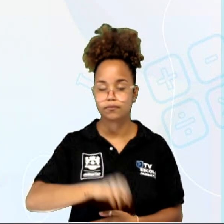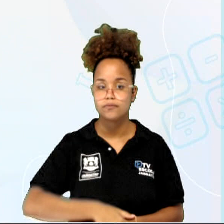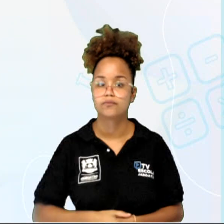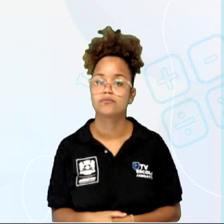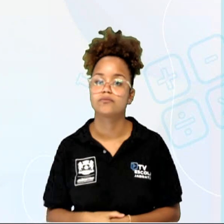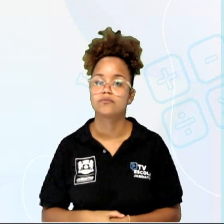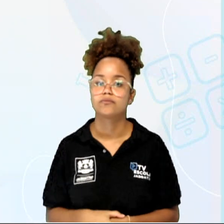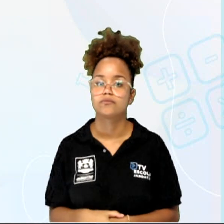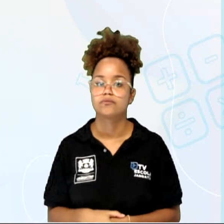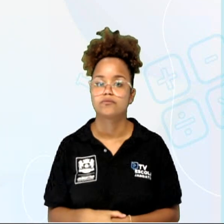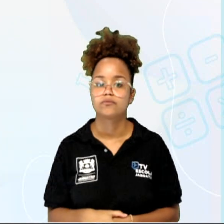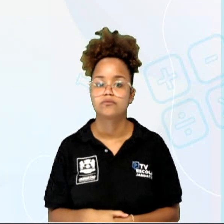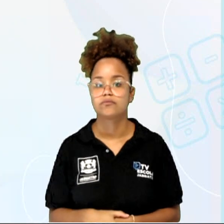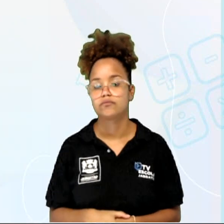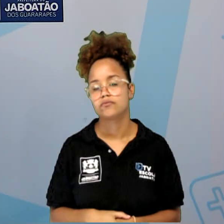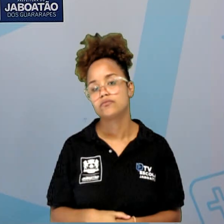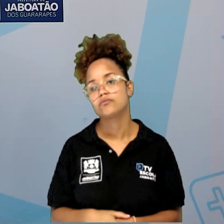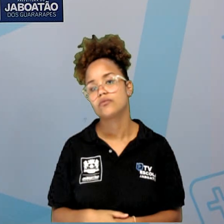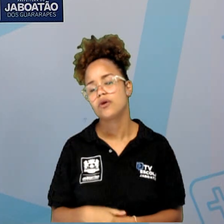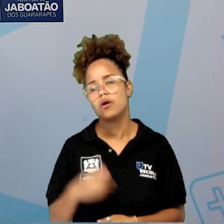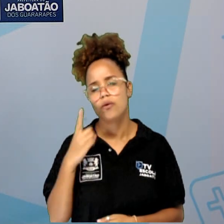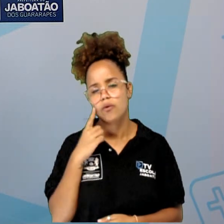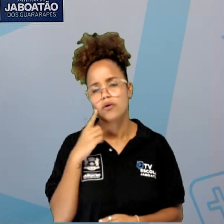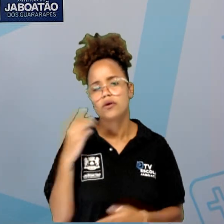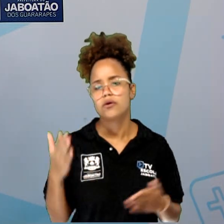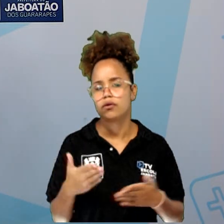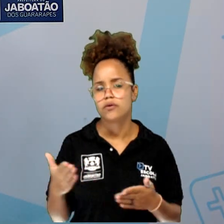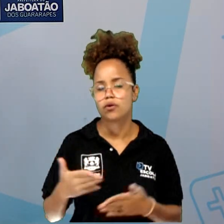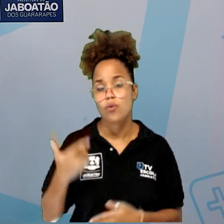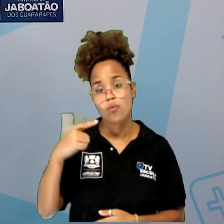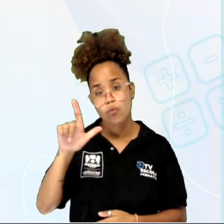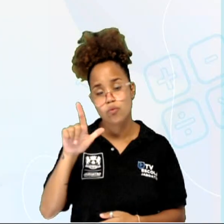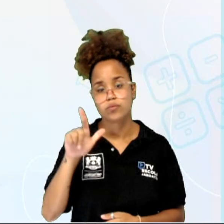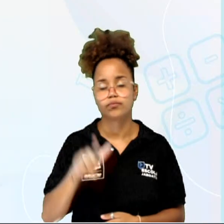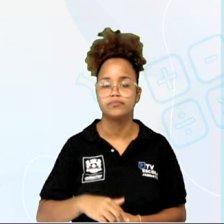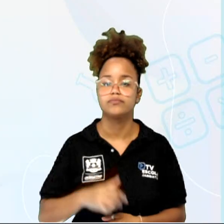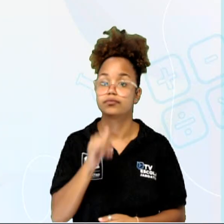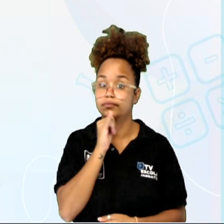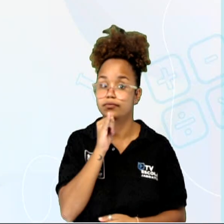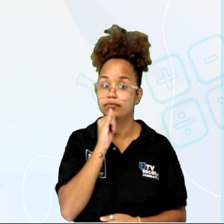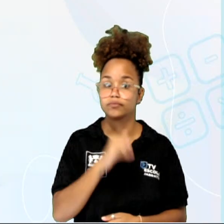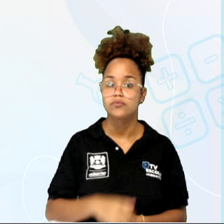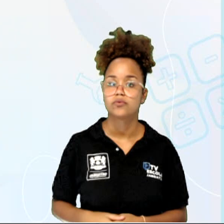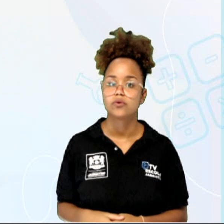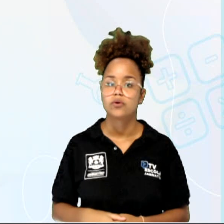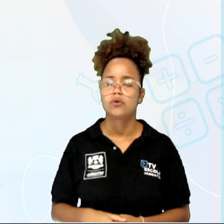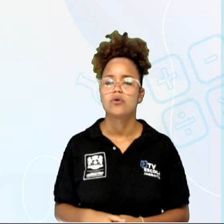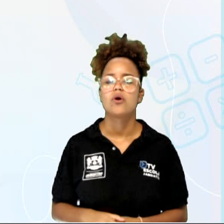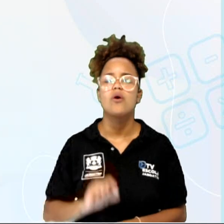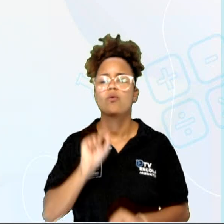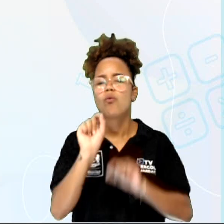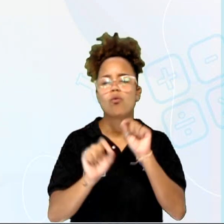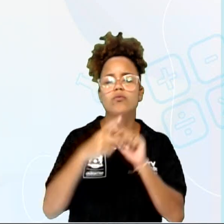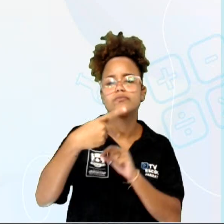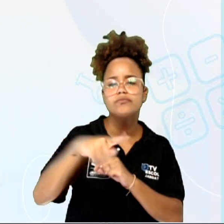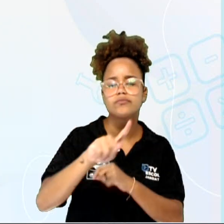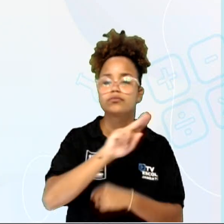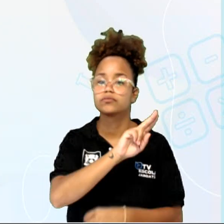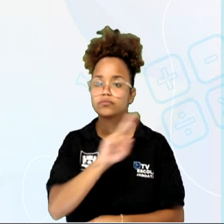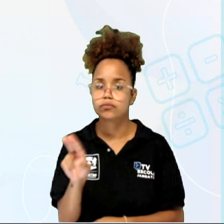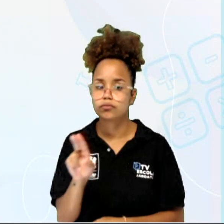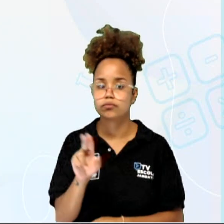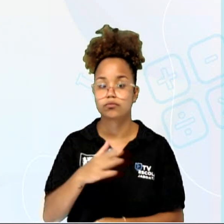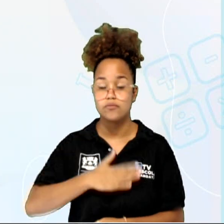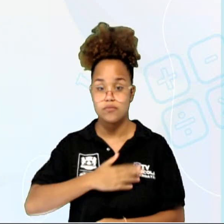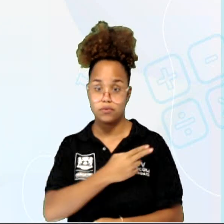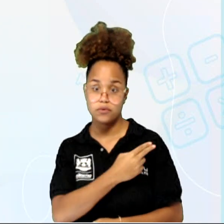A-double-P-L-E. Vamos dar uma olhada nessa próxima situação. What's your name? My